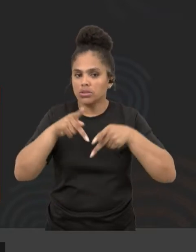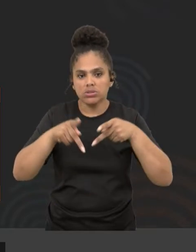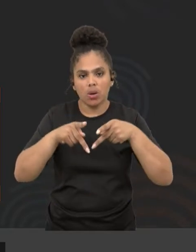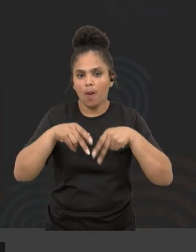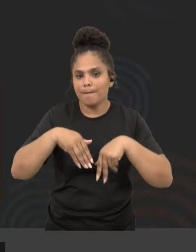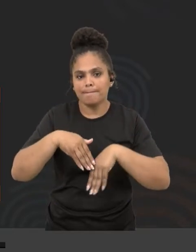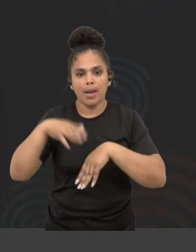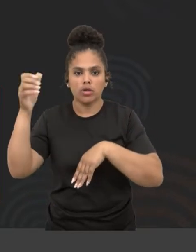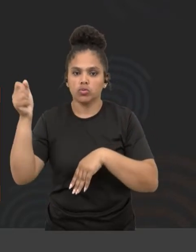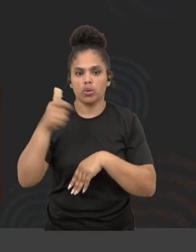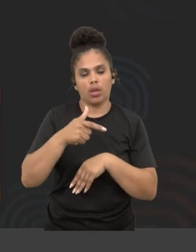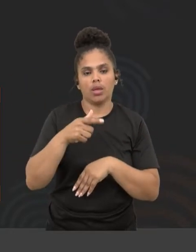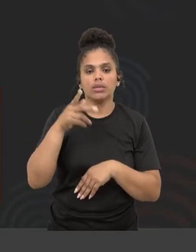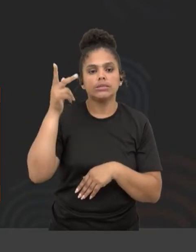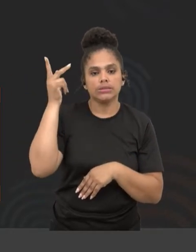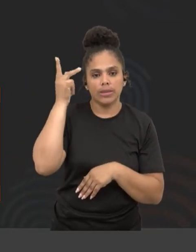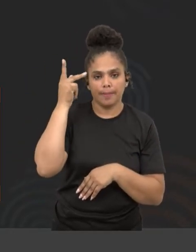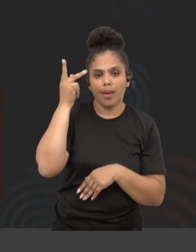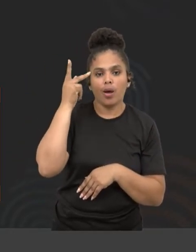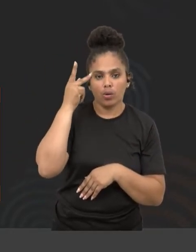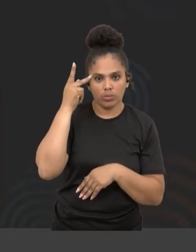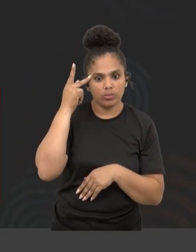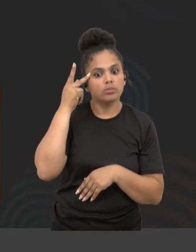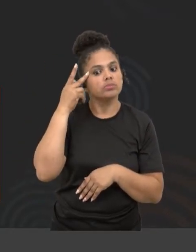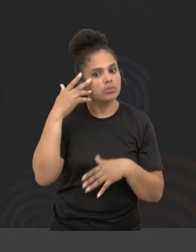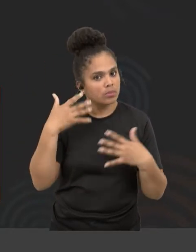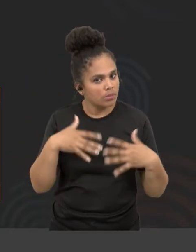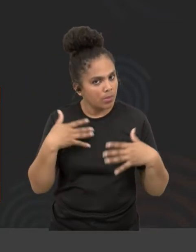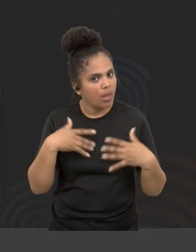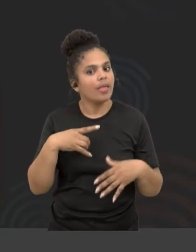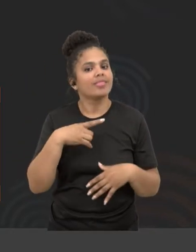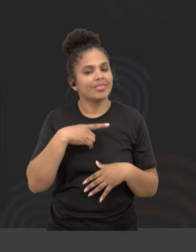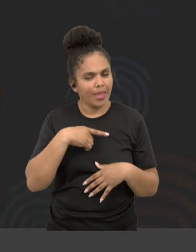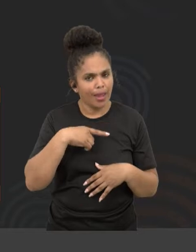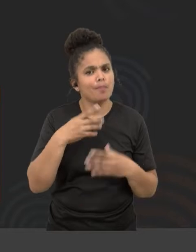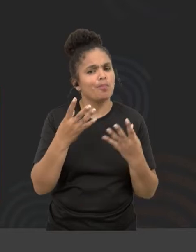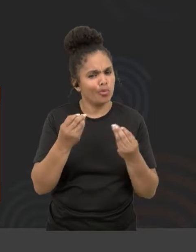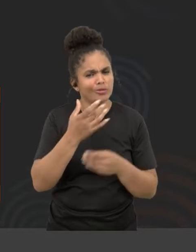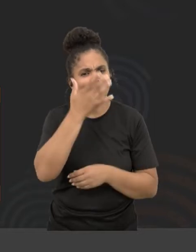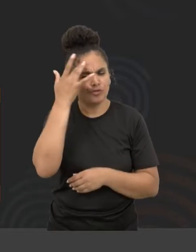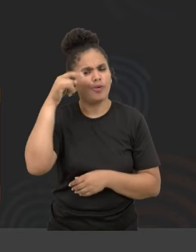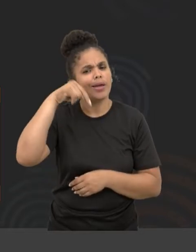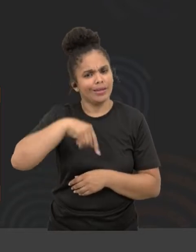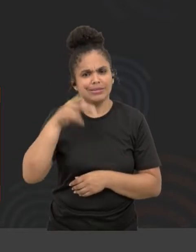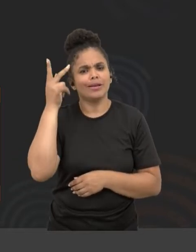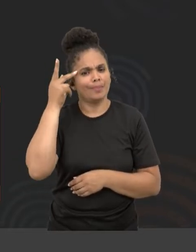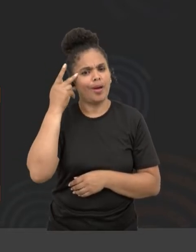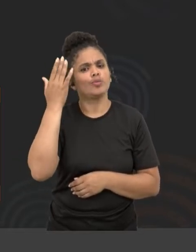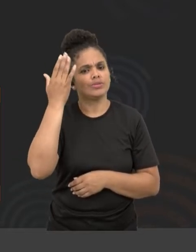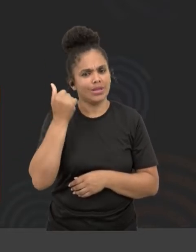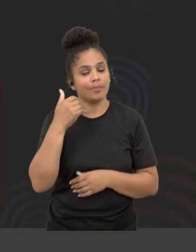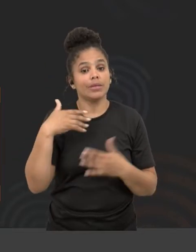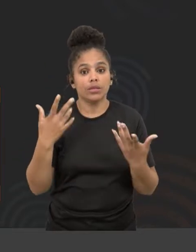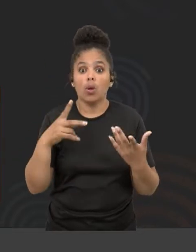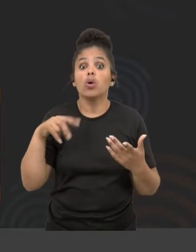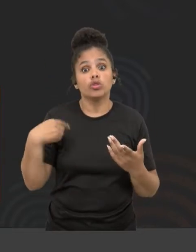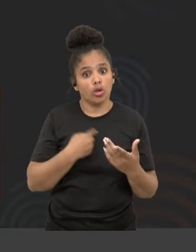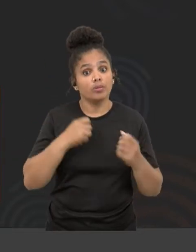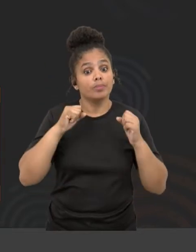Paulo. E olha que já tem bastante gente nessa cidade, né? Então, para a gente